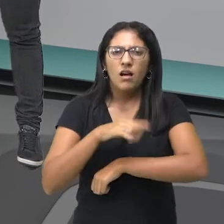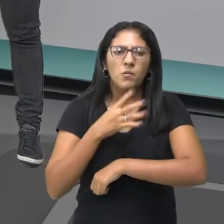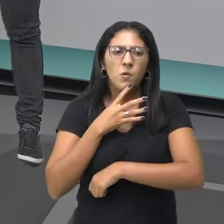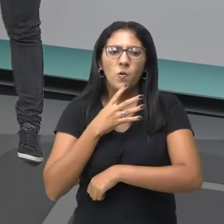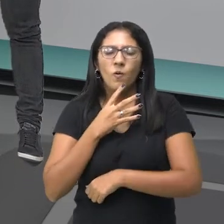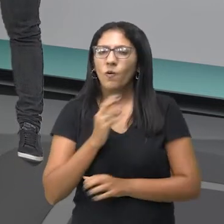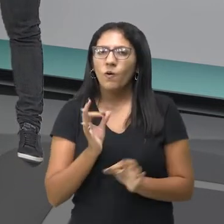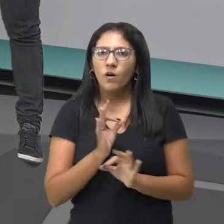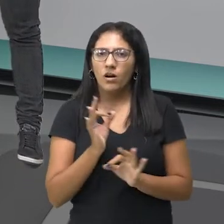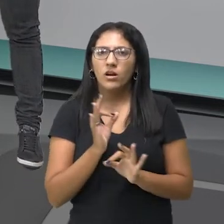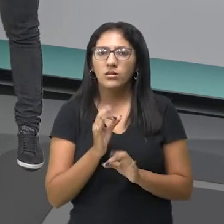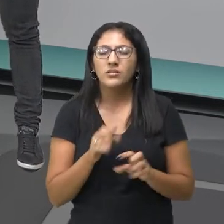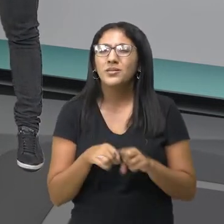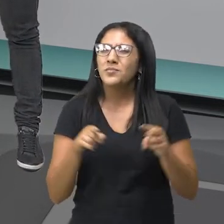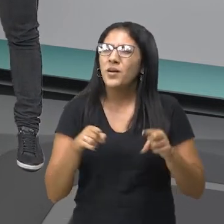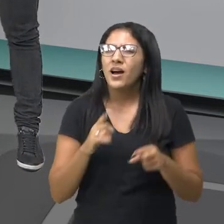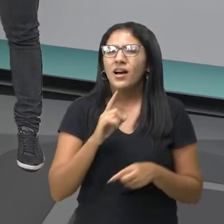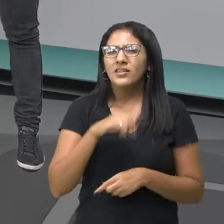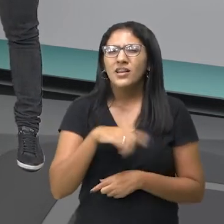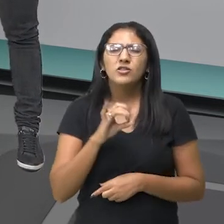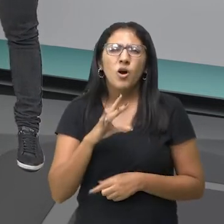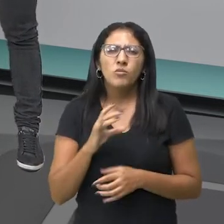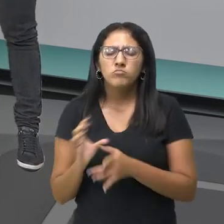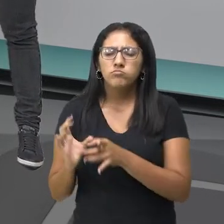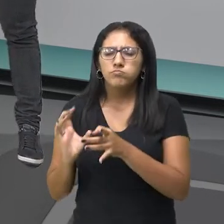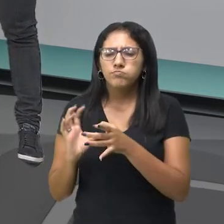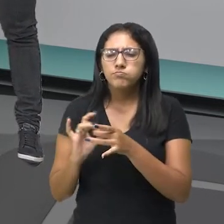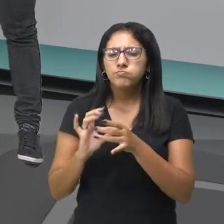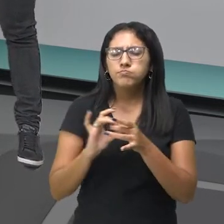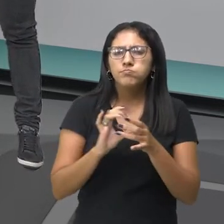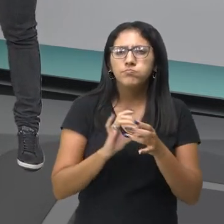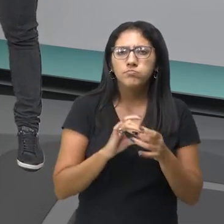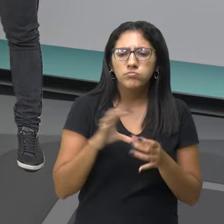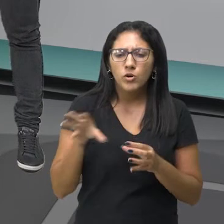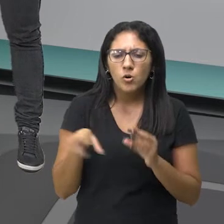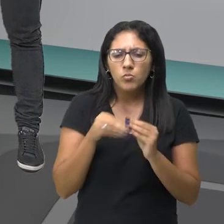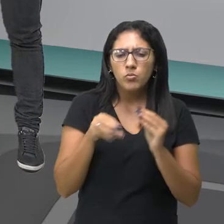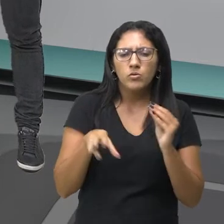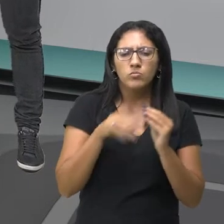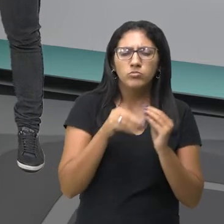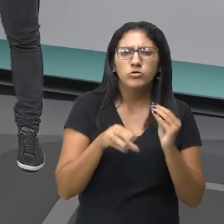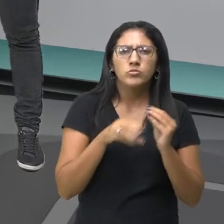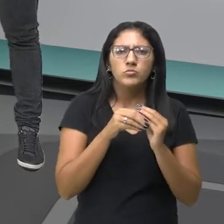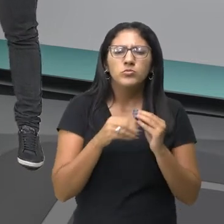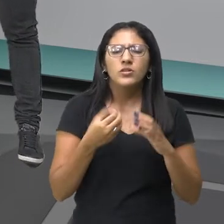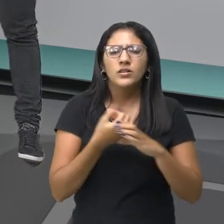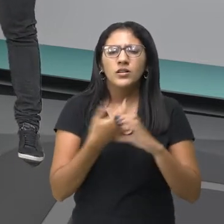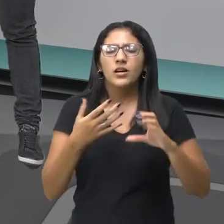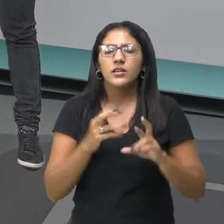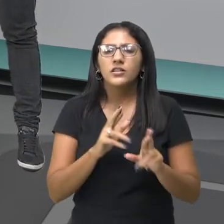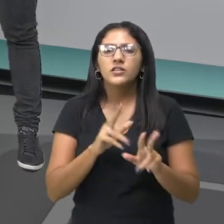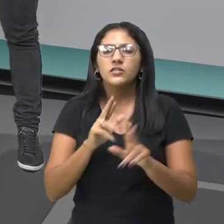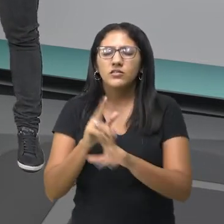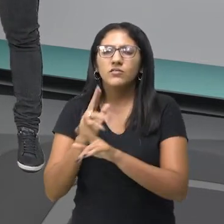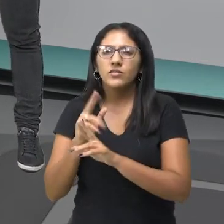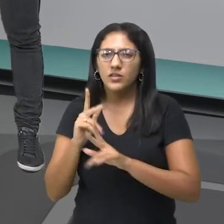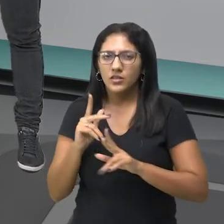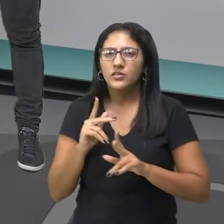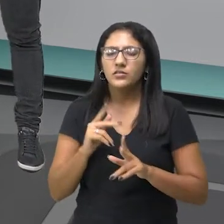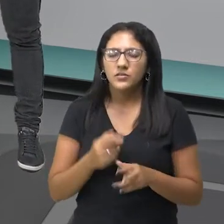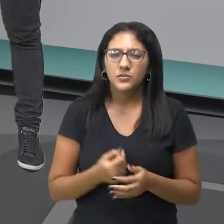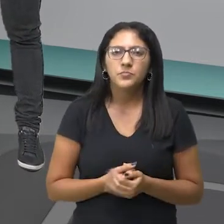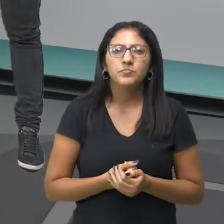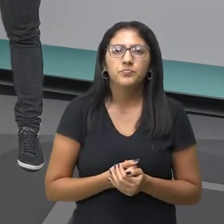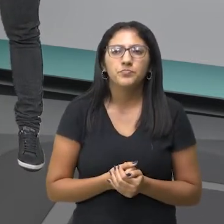reconhecível, mas sim uma montagem com combinações de várias coisas diferentes, explica Brescovitch.